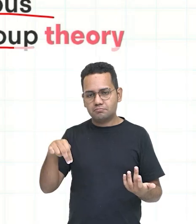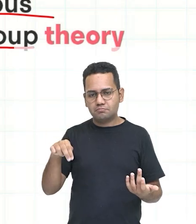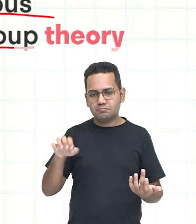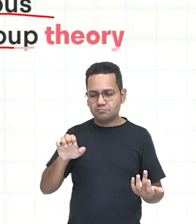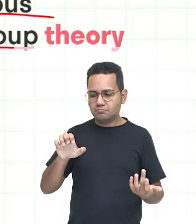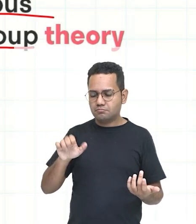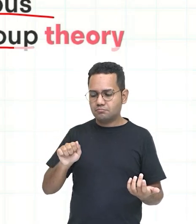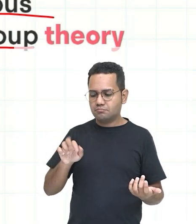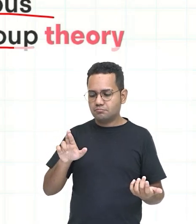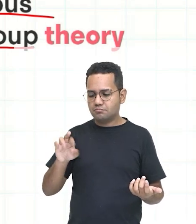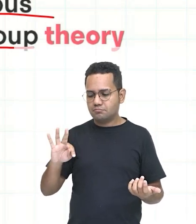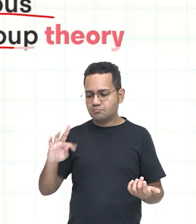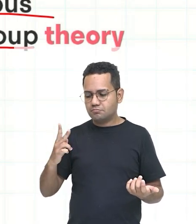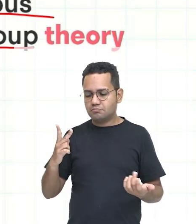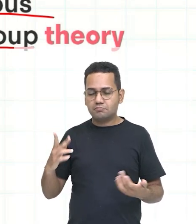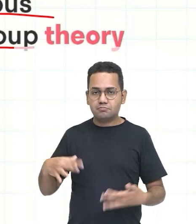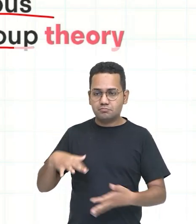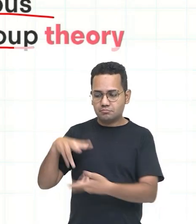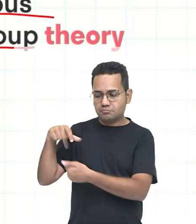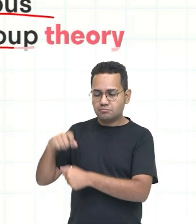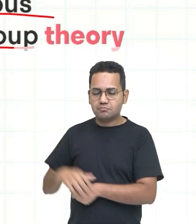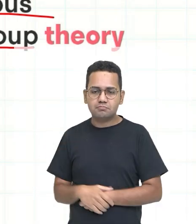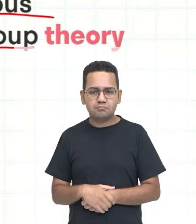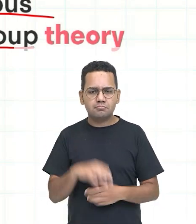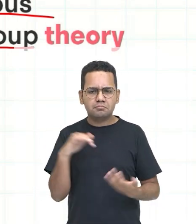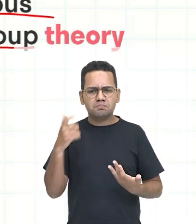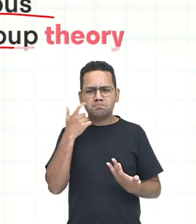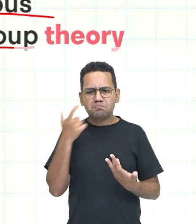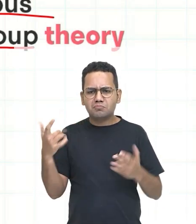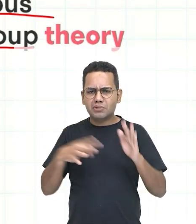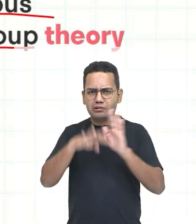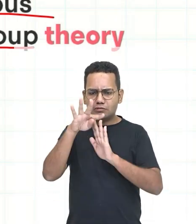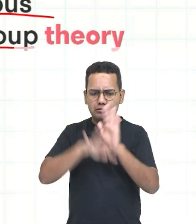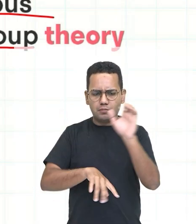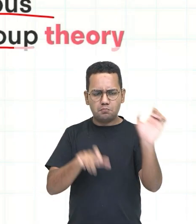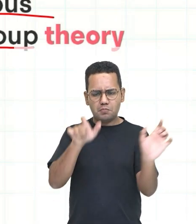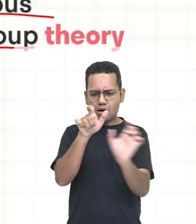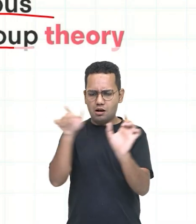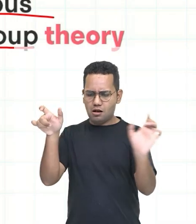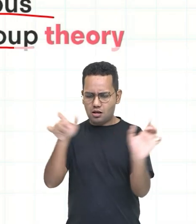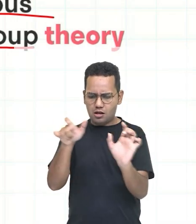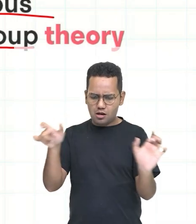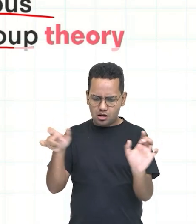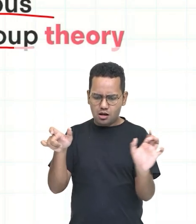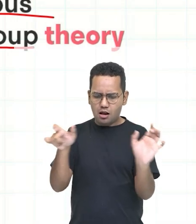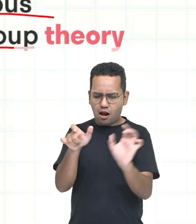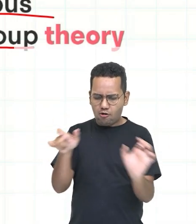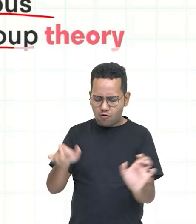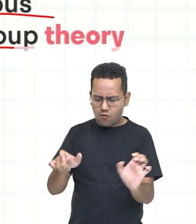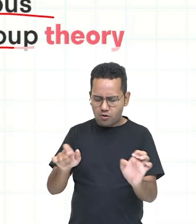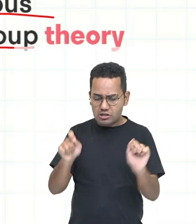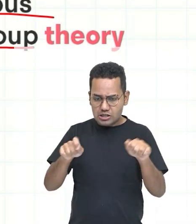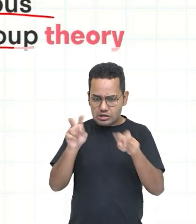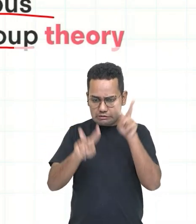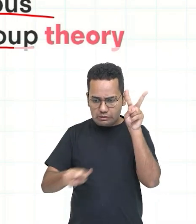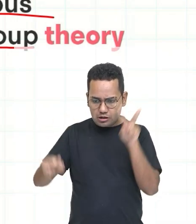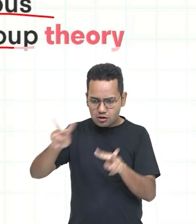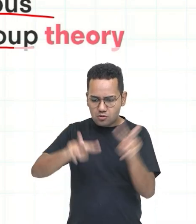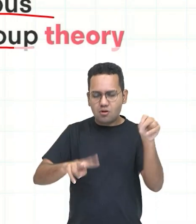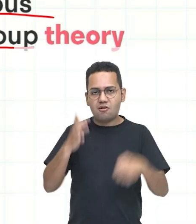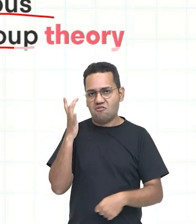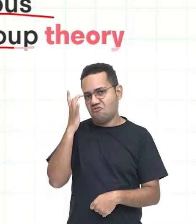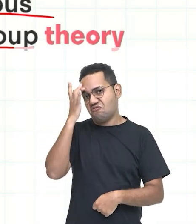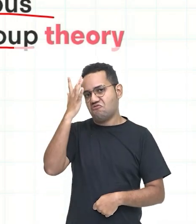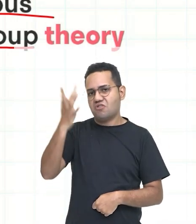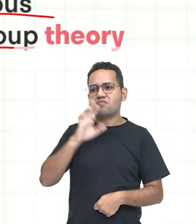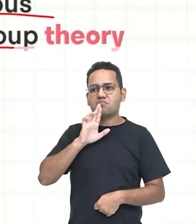que vocês conhecem, que é terra. Então tem várias palavras que pelo contexto a gente já consegue identificar e isso vai facilitar a leitura, tá?